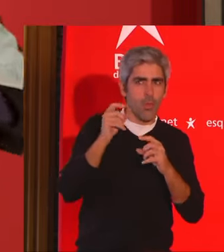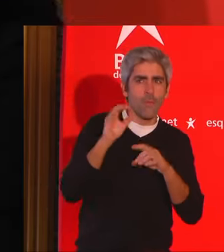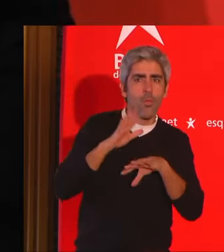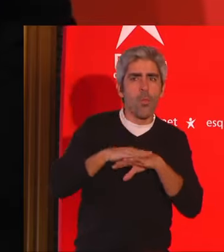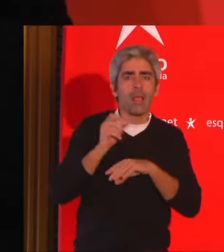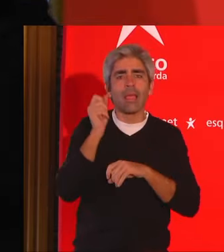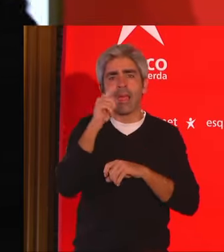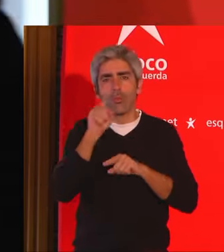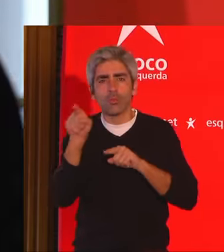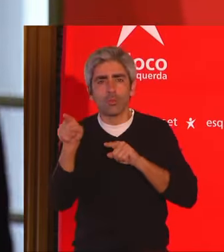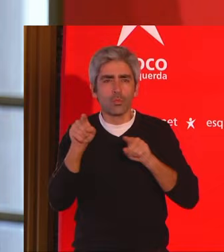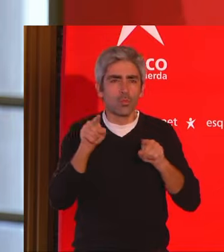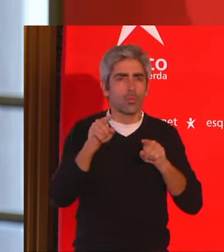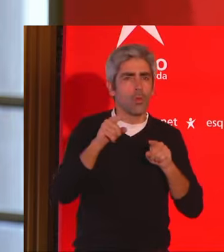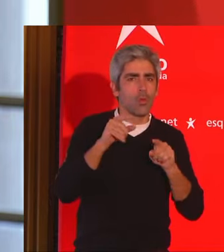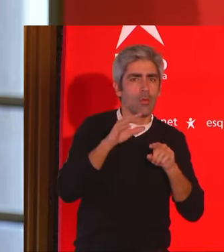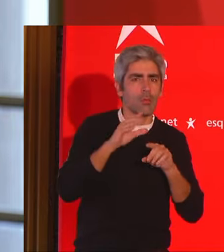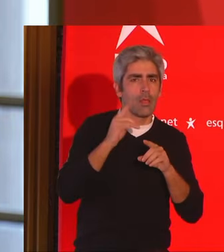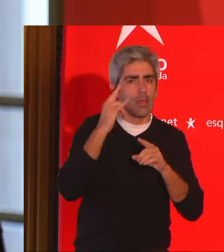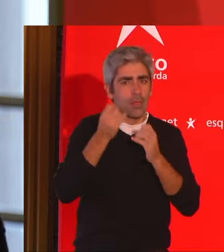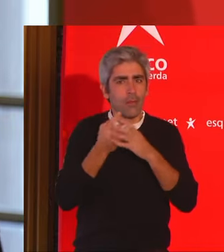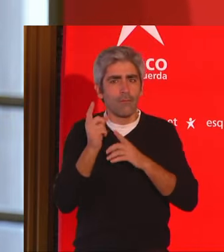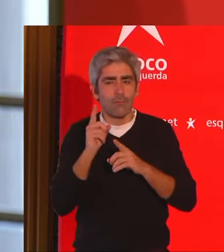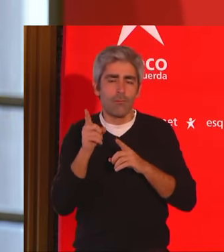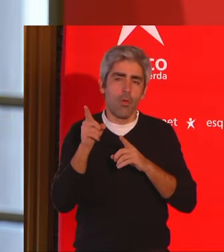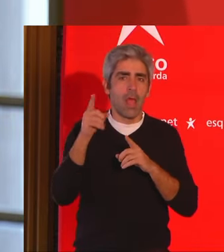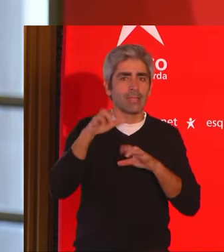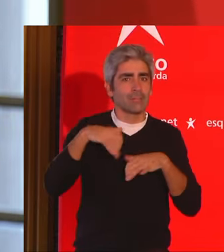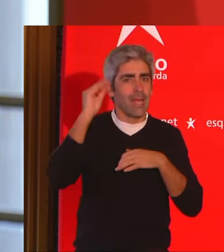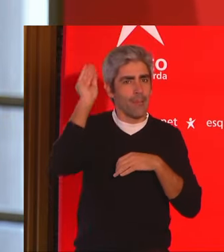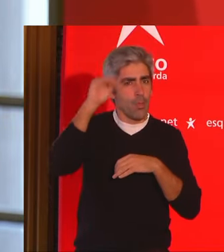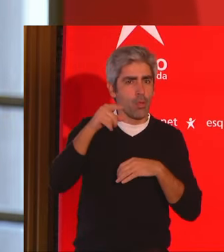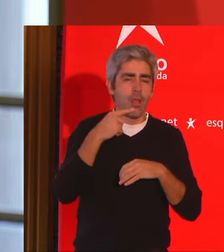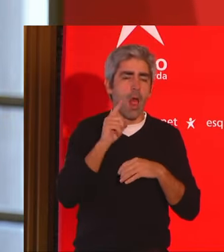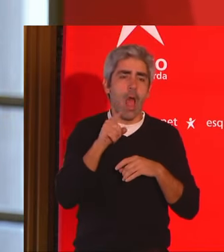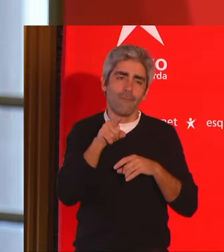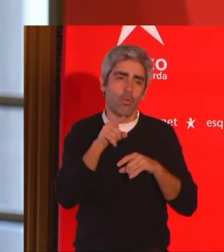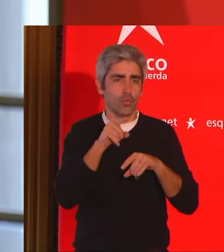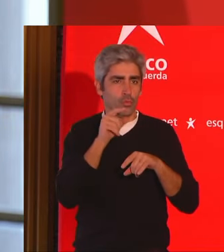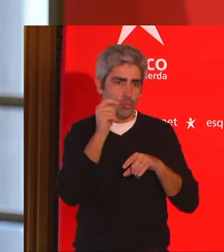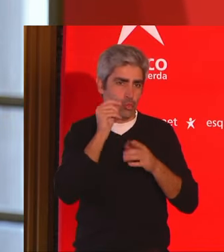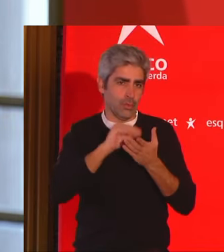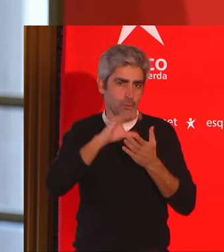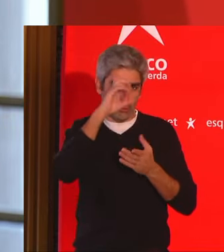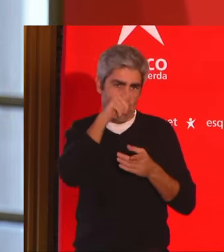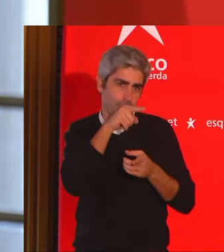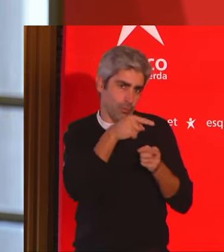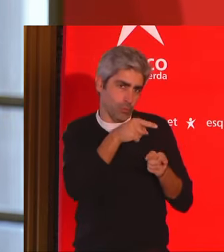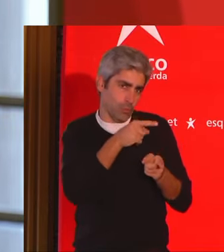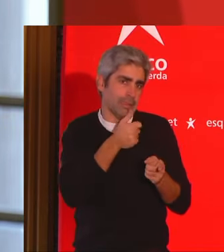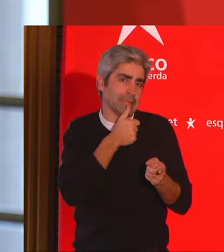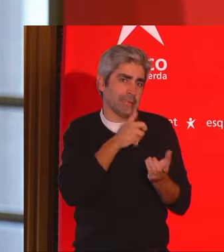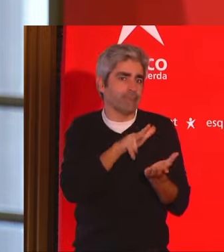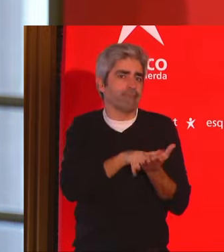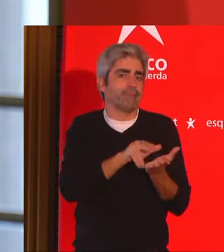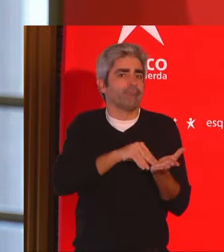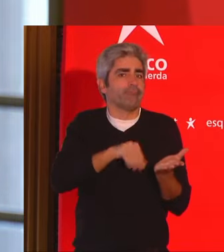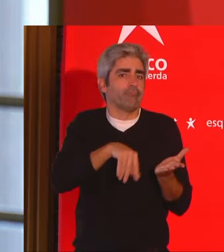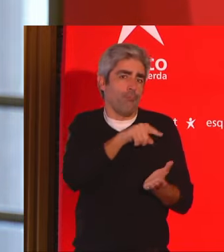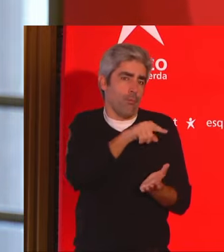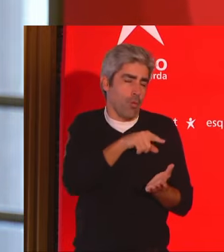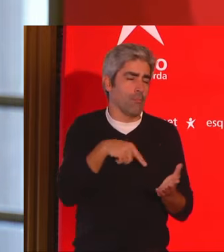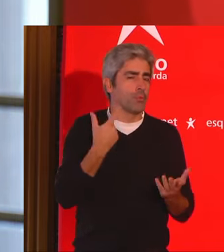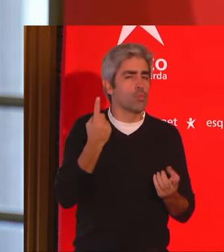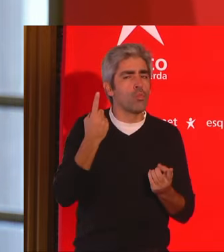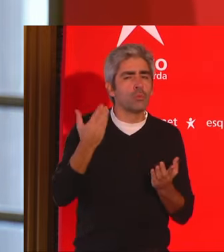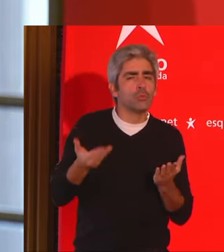estabeleceu na Assembleia da República, que era mesmo por determinação do dito Sá-Estado Paulo Núncio, Depois houve uma sugestão,